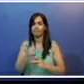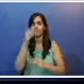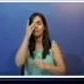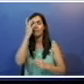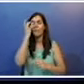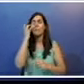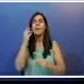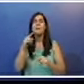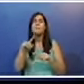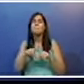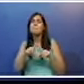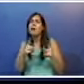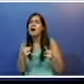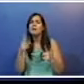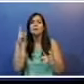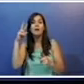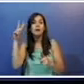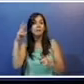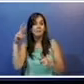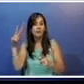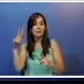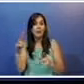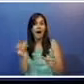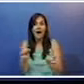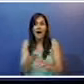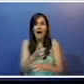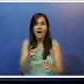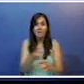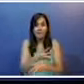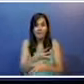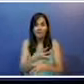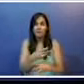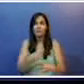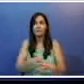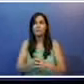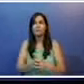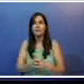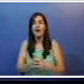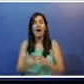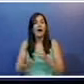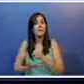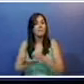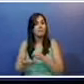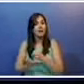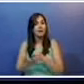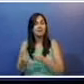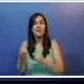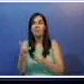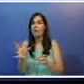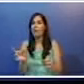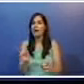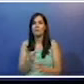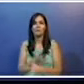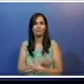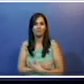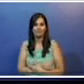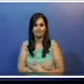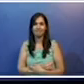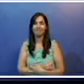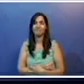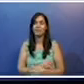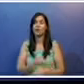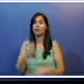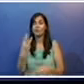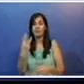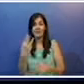Mas lembremos que, terminadas as fundações, a base ainda não está pronta. Nos próximos 3 anos,